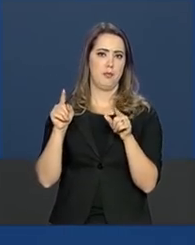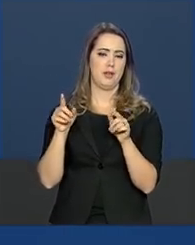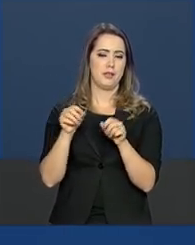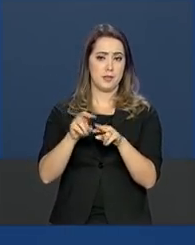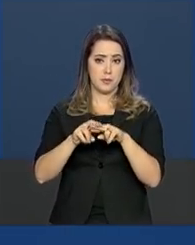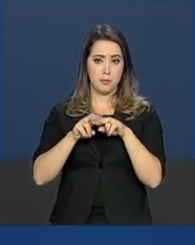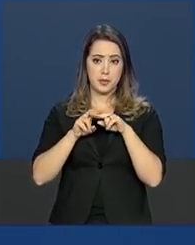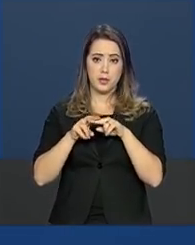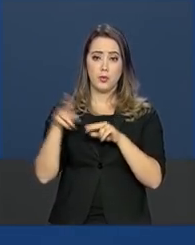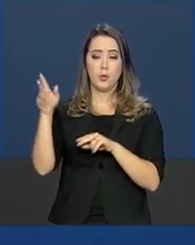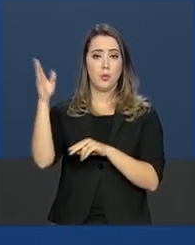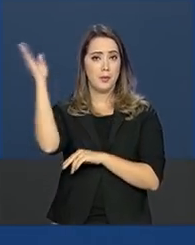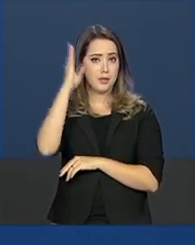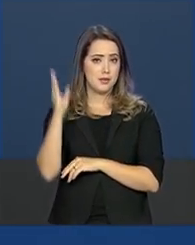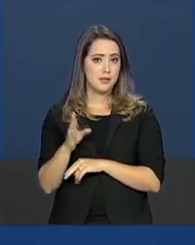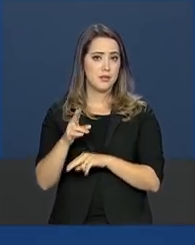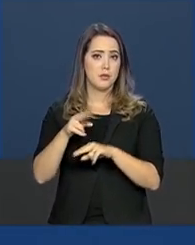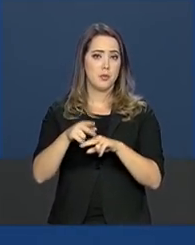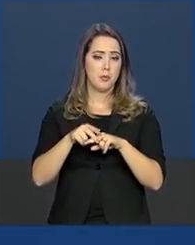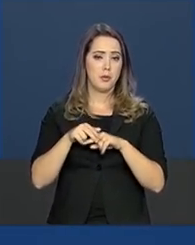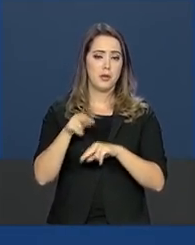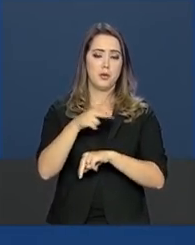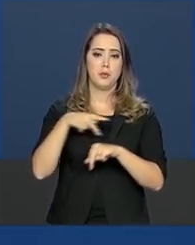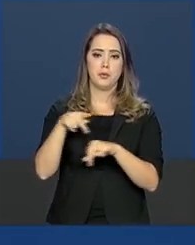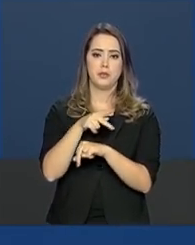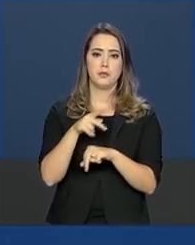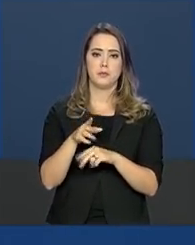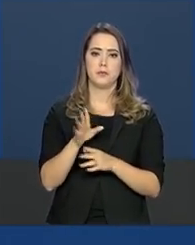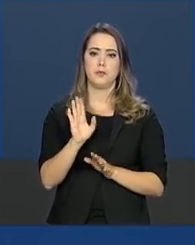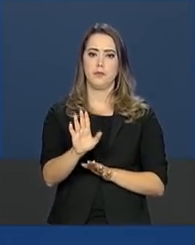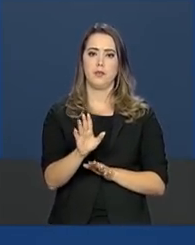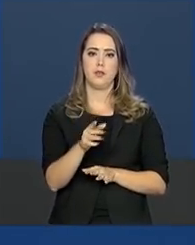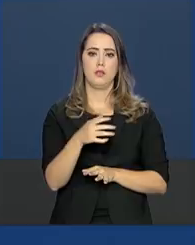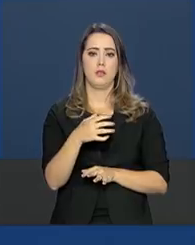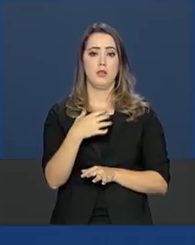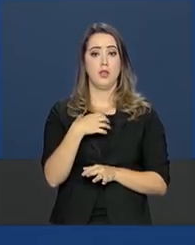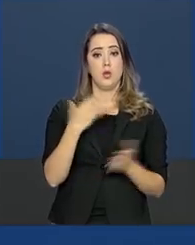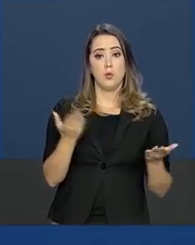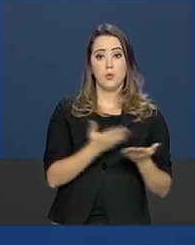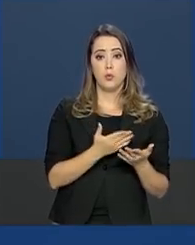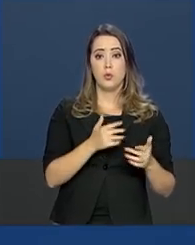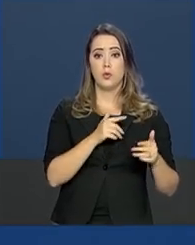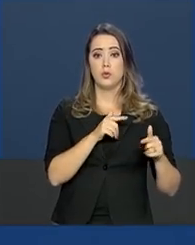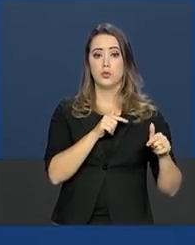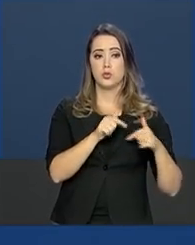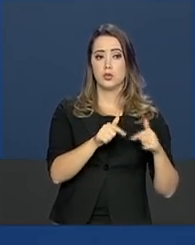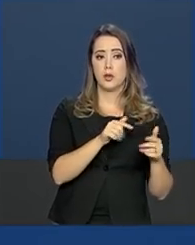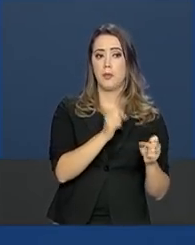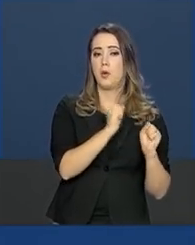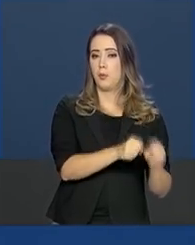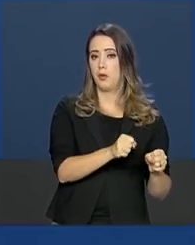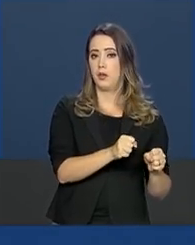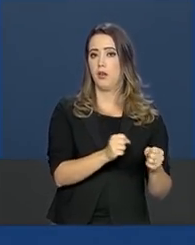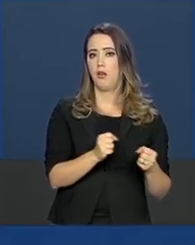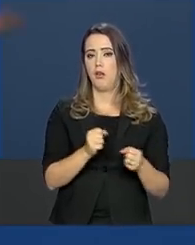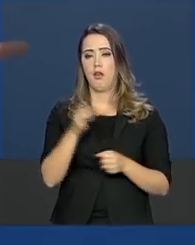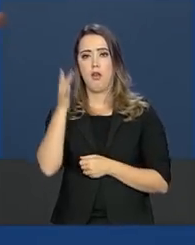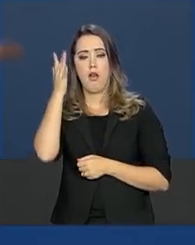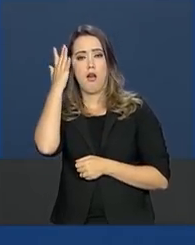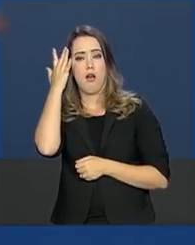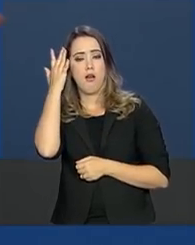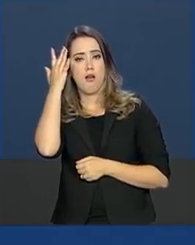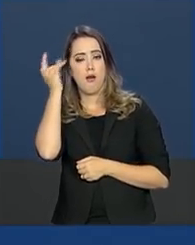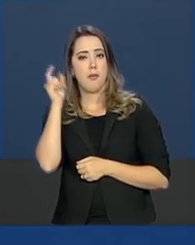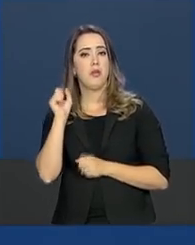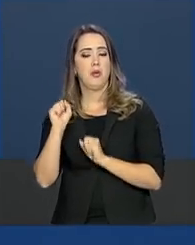país, porque aqui eu faço um corte. Se eu sou situação hoje, posso ser oposição amanhã. Então, quando as